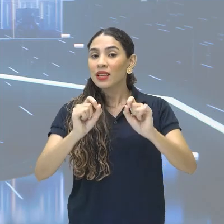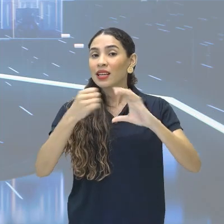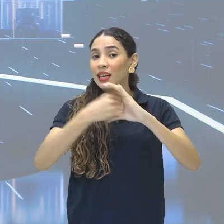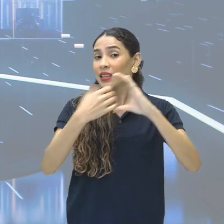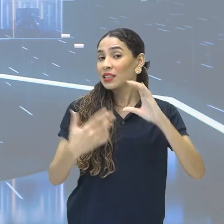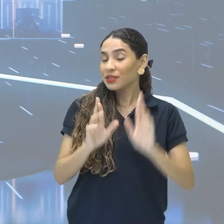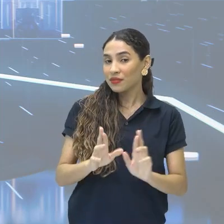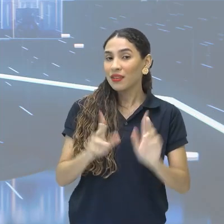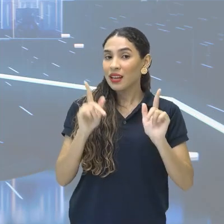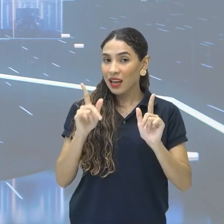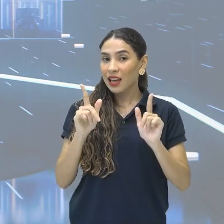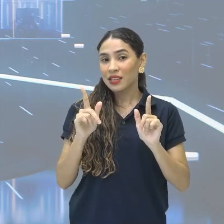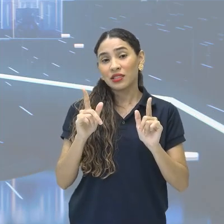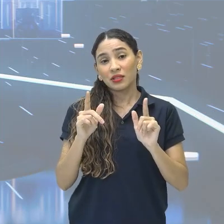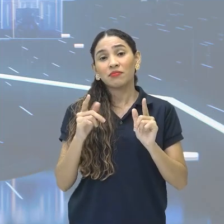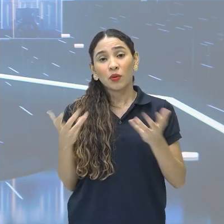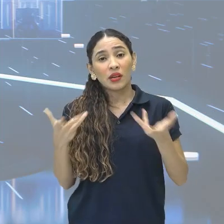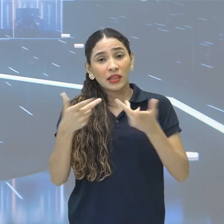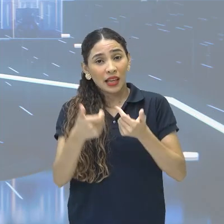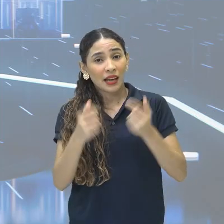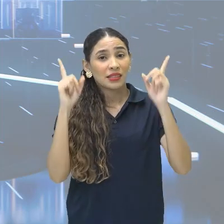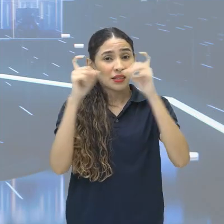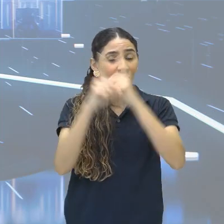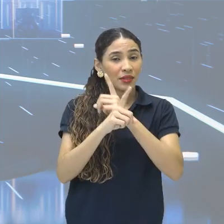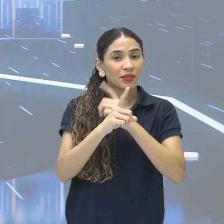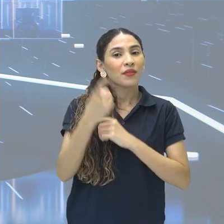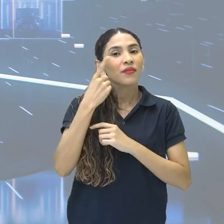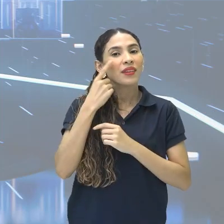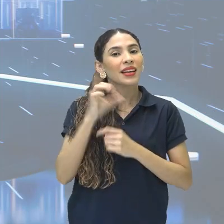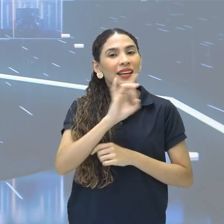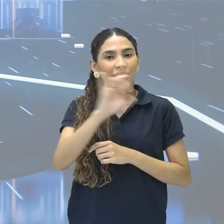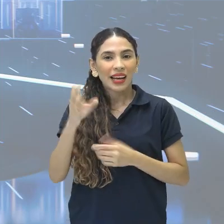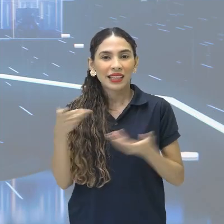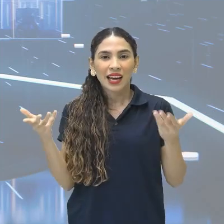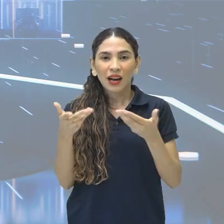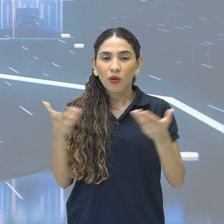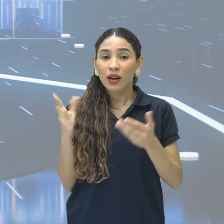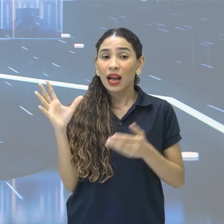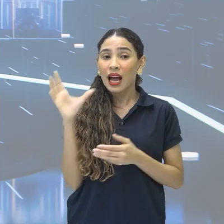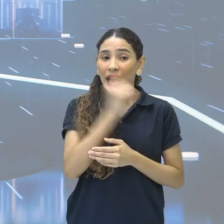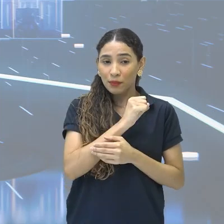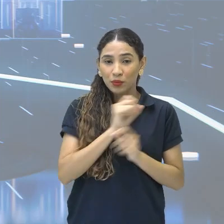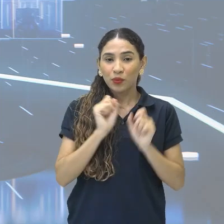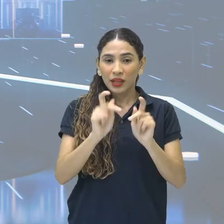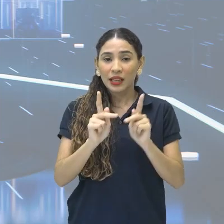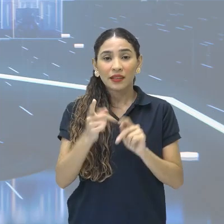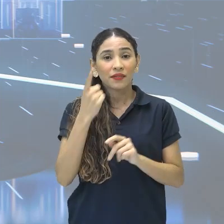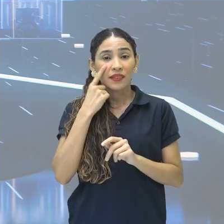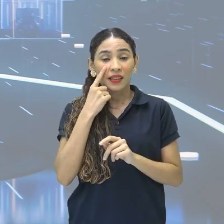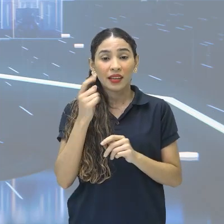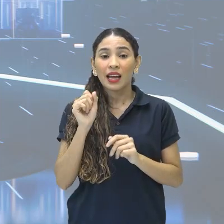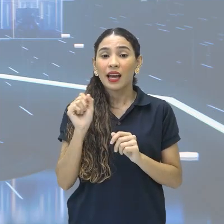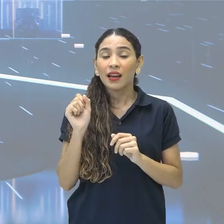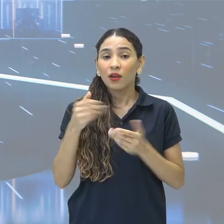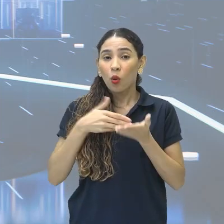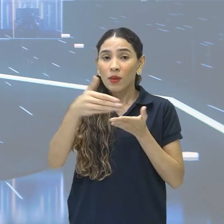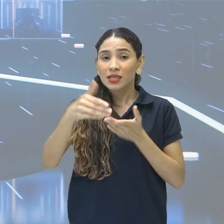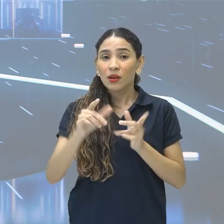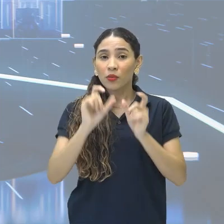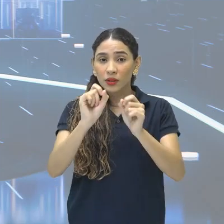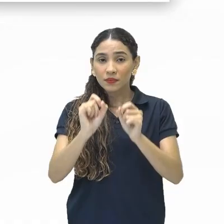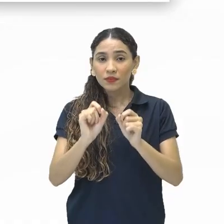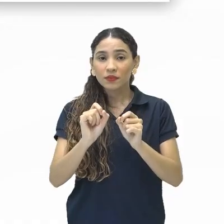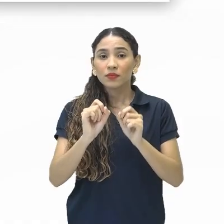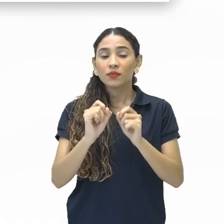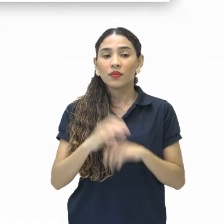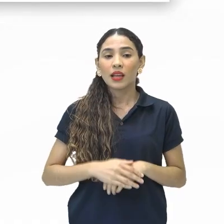Características distintas, vantagens, desafios. Vamos explorar cada uma delas rapidinho aqui? Vamos lá, olha só, vamos começar pelo